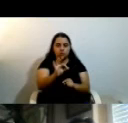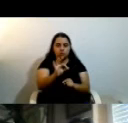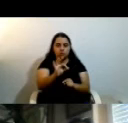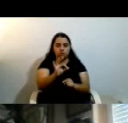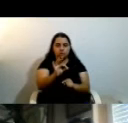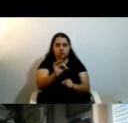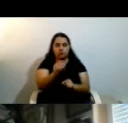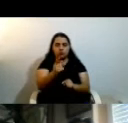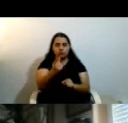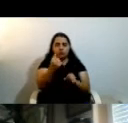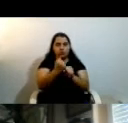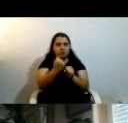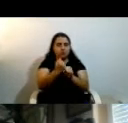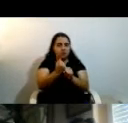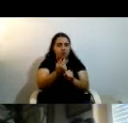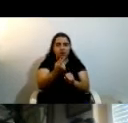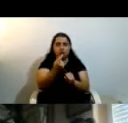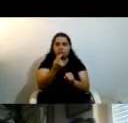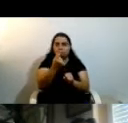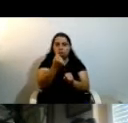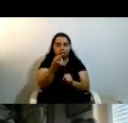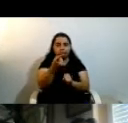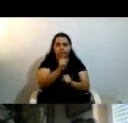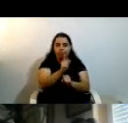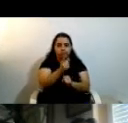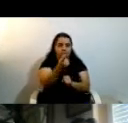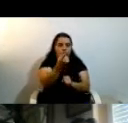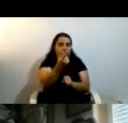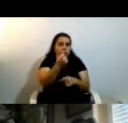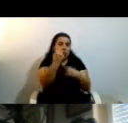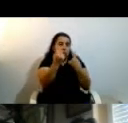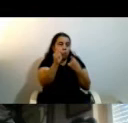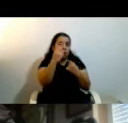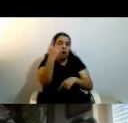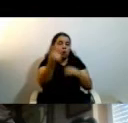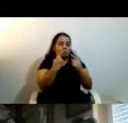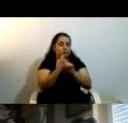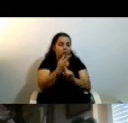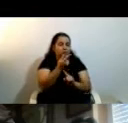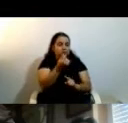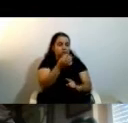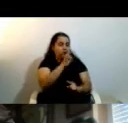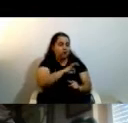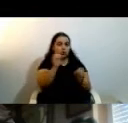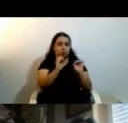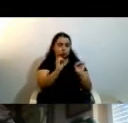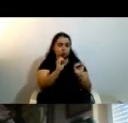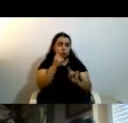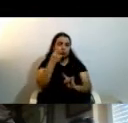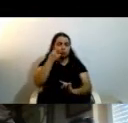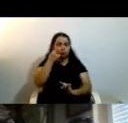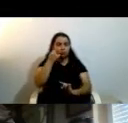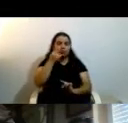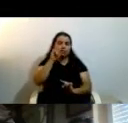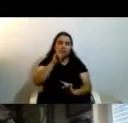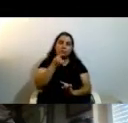remuneratória, não possuem emprego, nem atividade laboral remunerada, e podemos perceber que existem dificuldades exacerbadas no